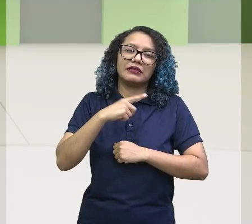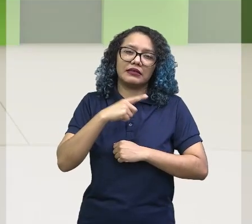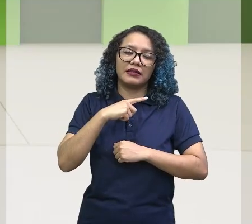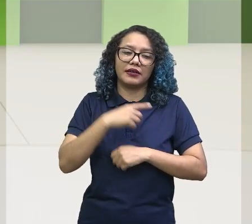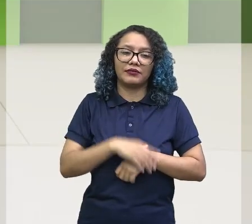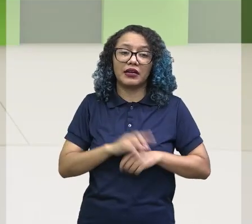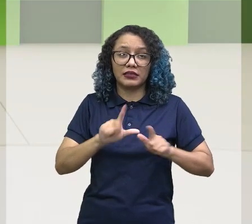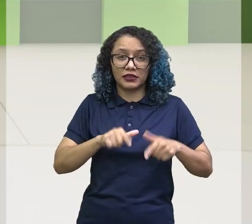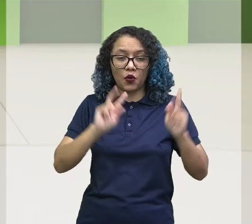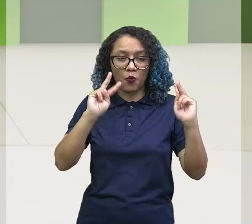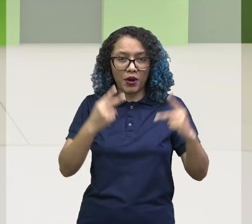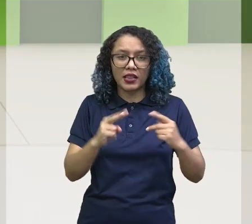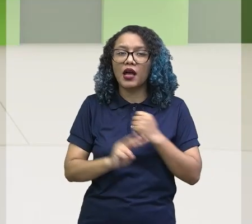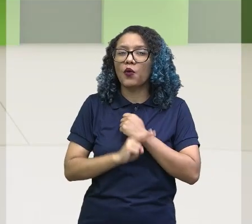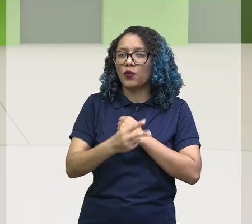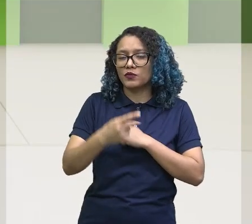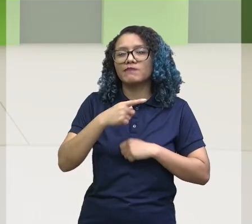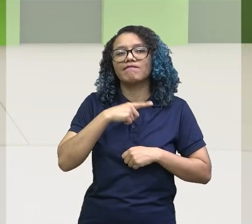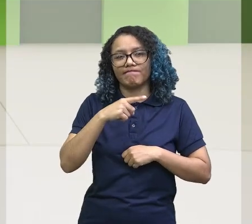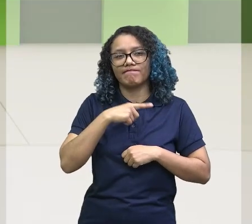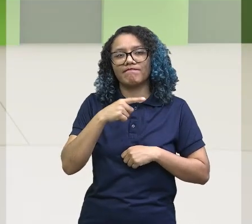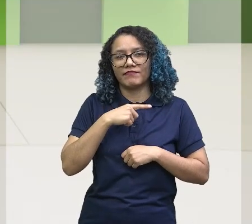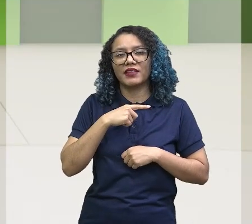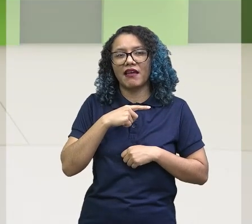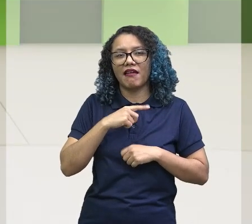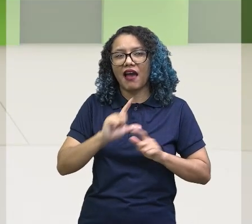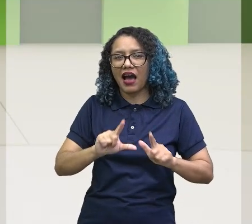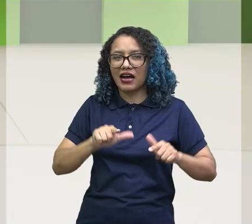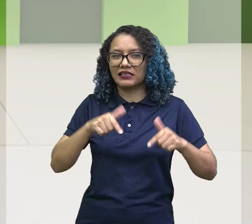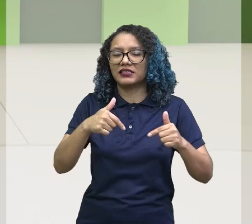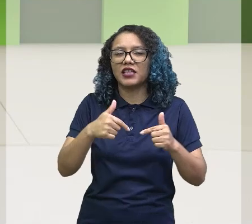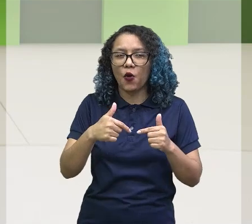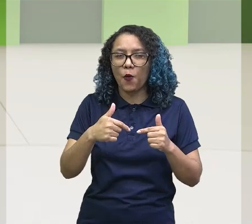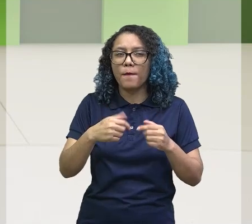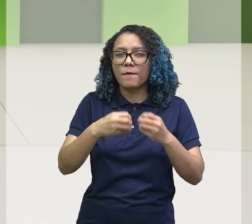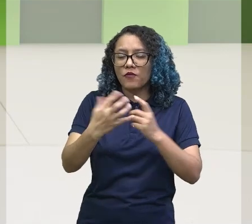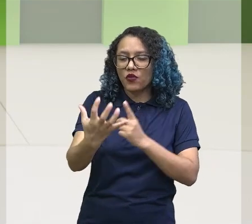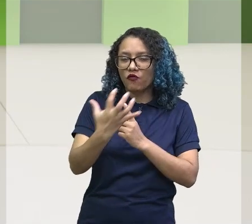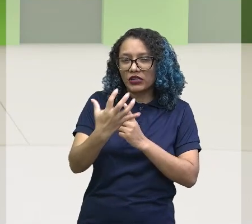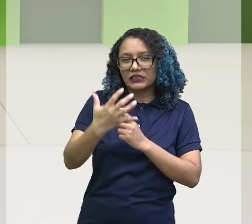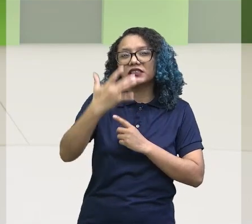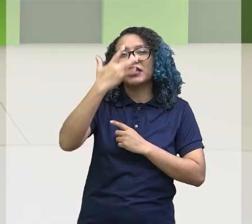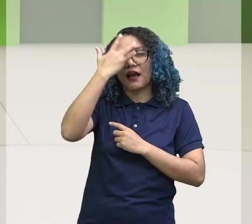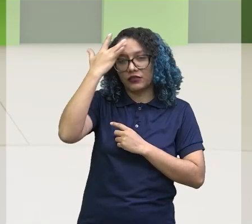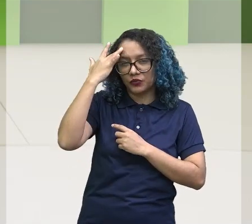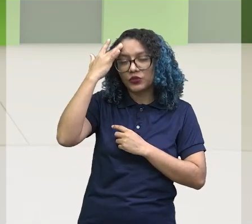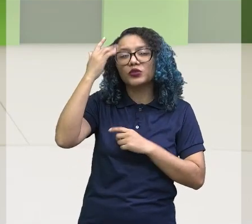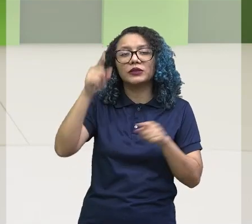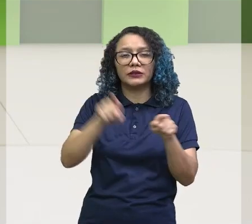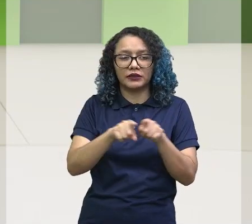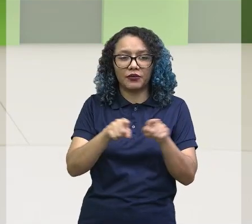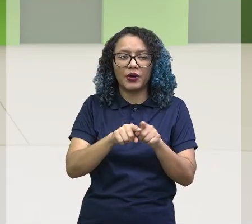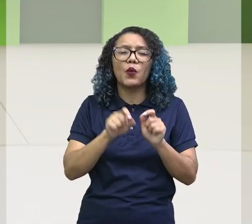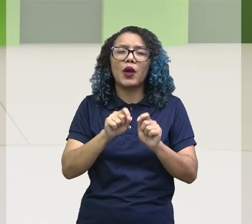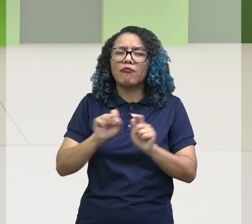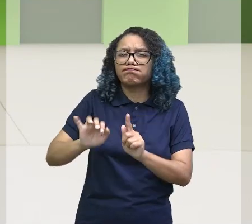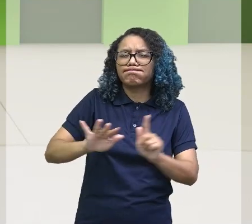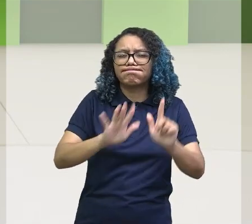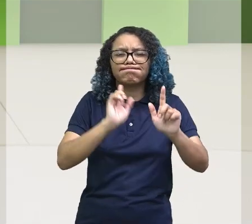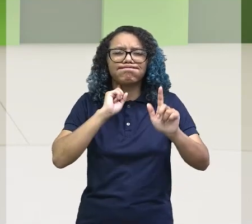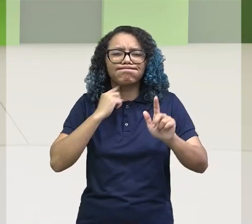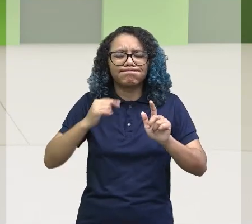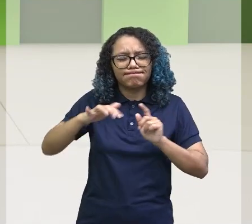própria ação humana, ela vai trazer um retorno para o próprio homem, como, por exemplo, além de gerar gases poluentes ali